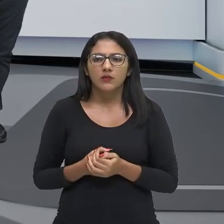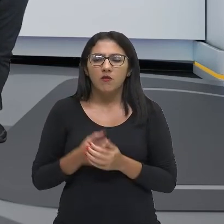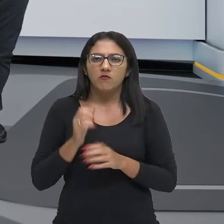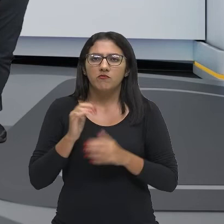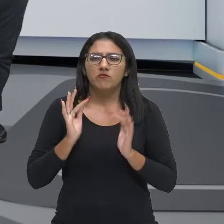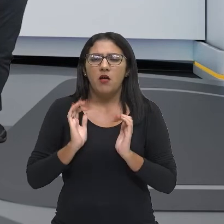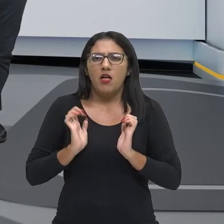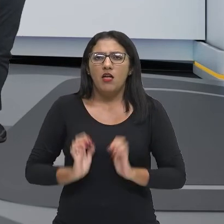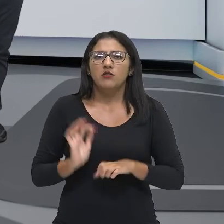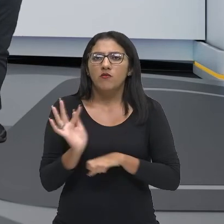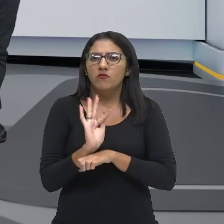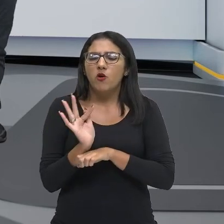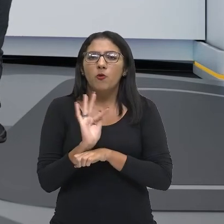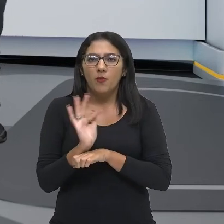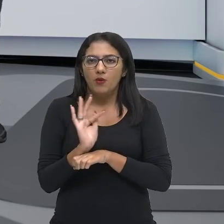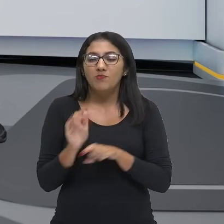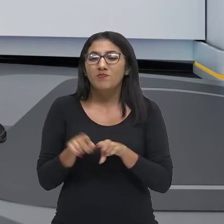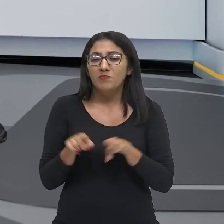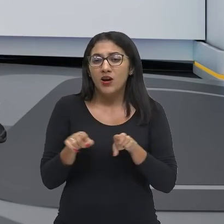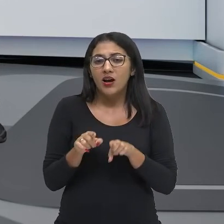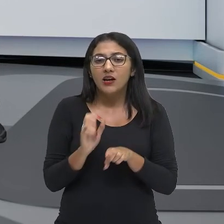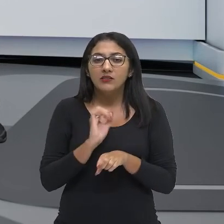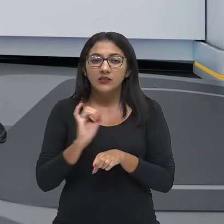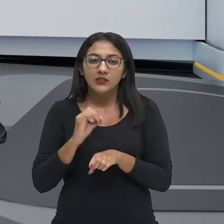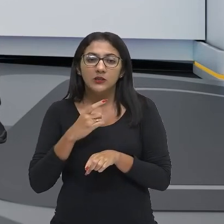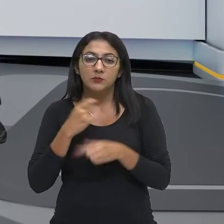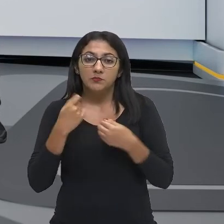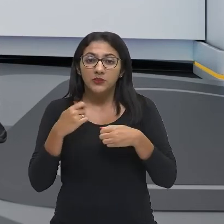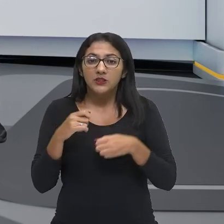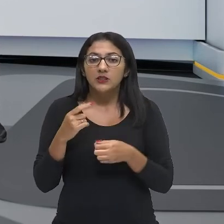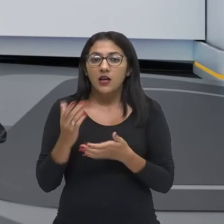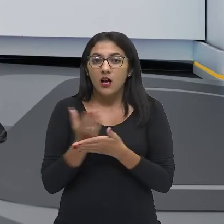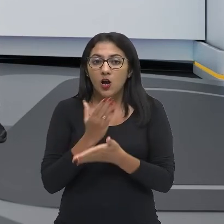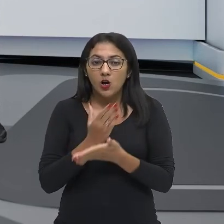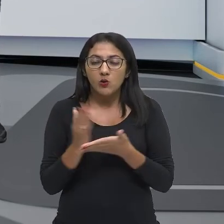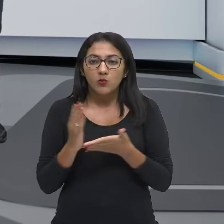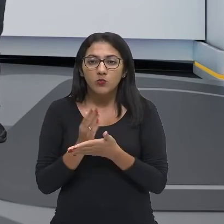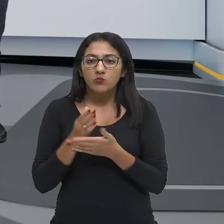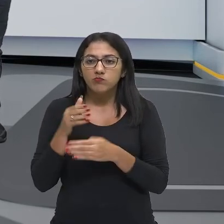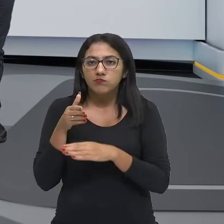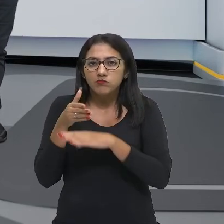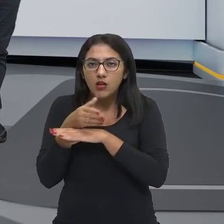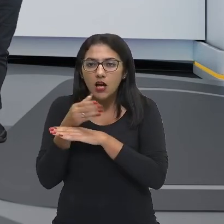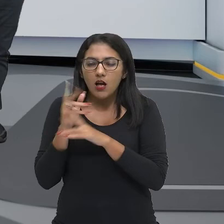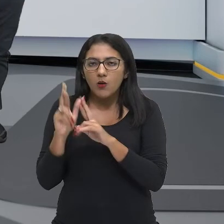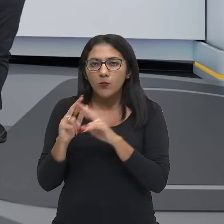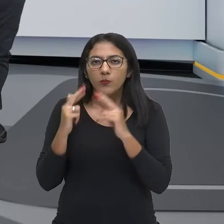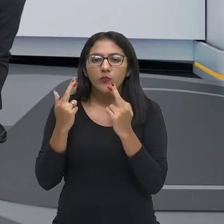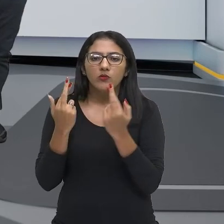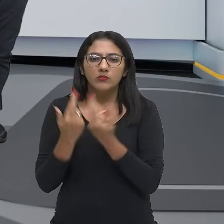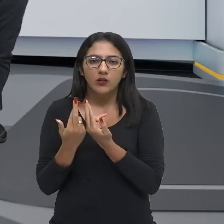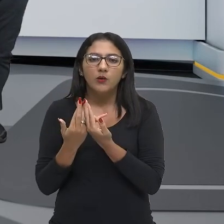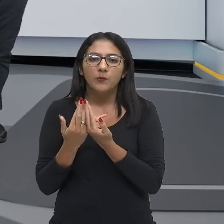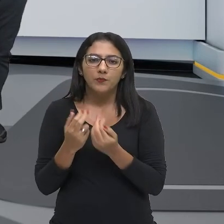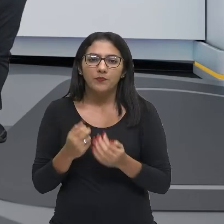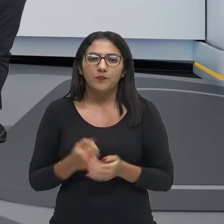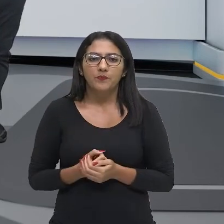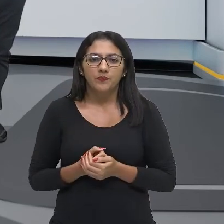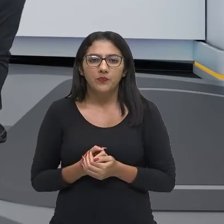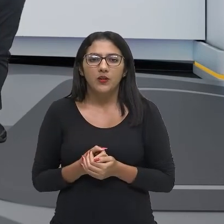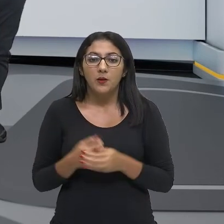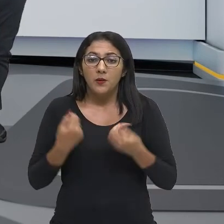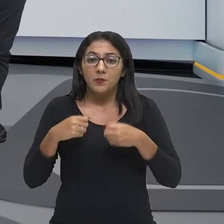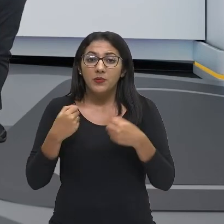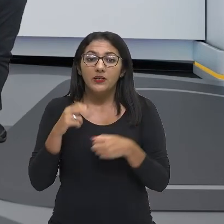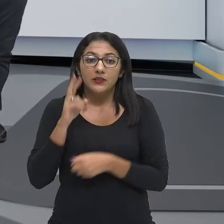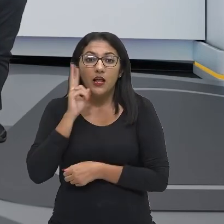formal. Contudo, se acaba tendo de participar de alguma reunião, não deve se esquecer